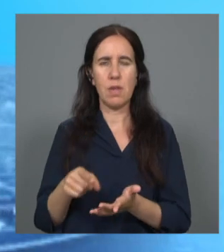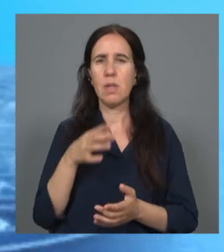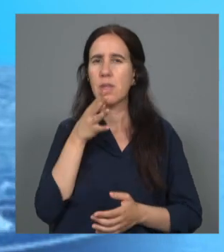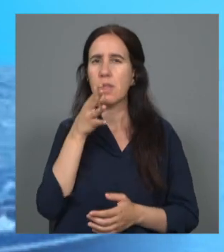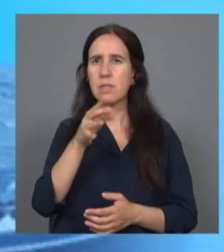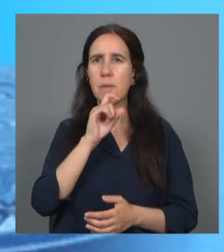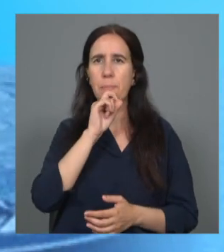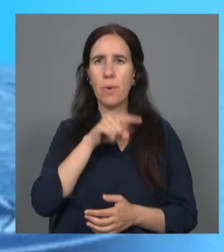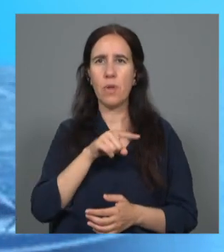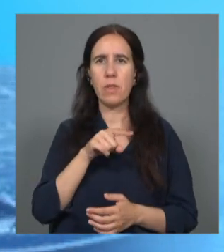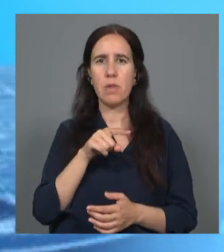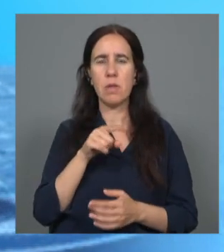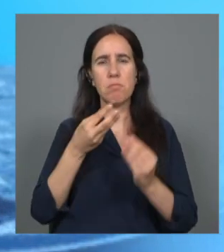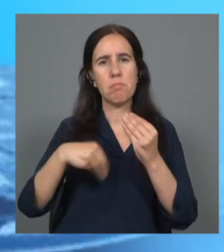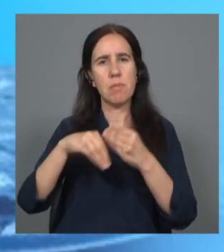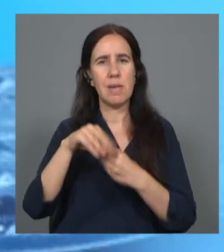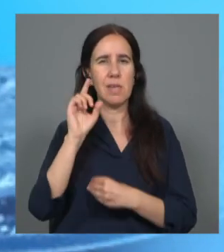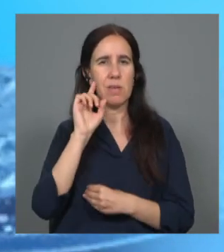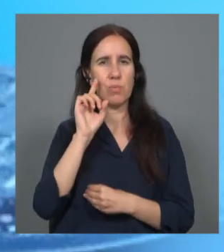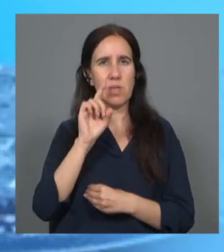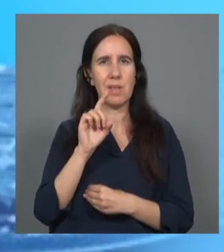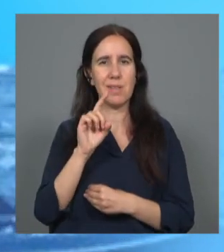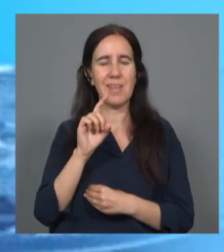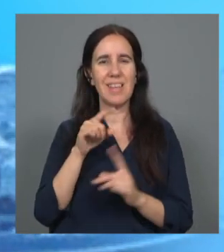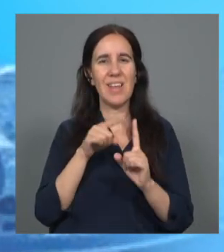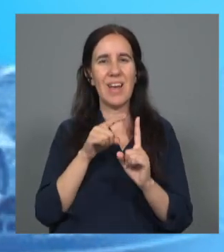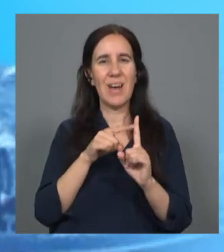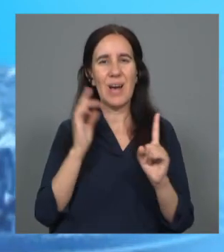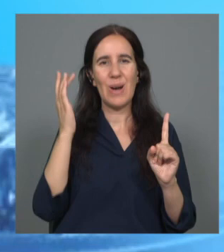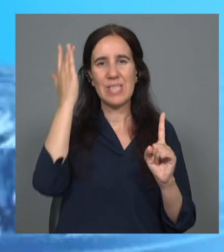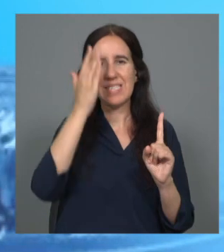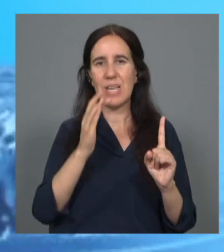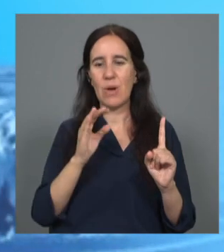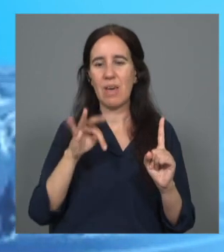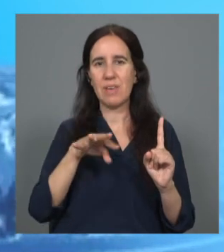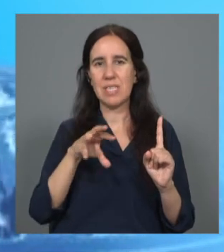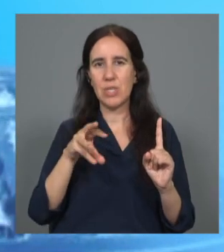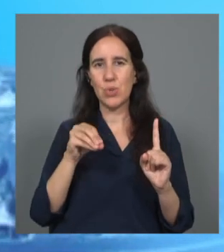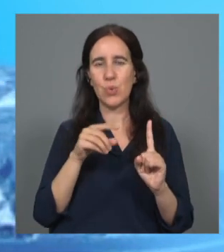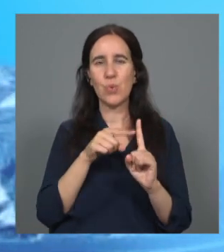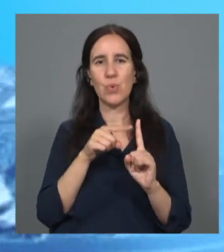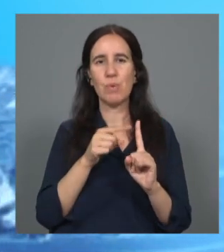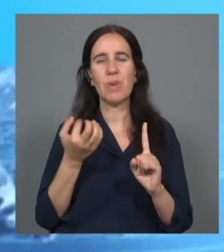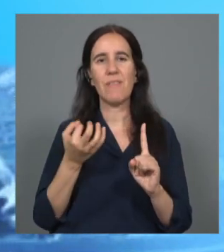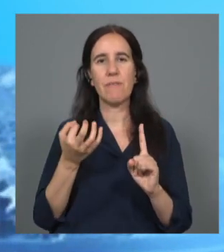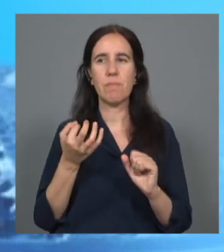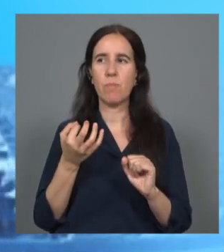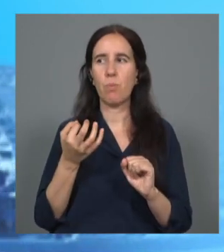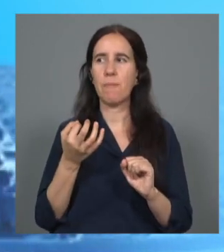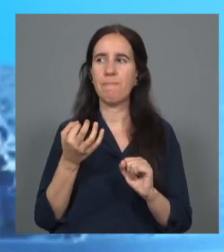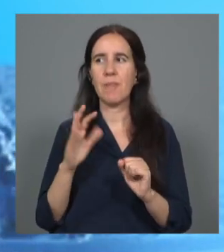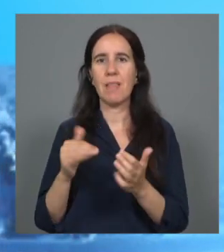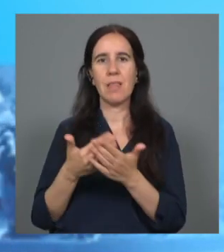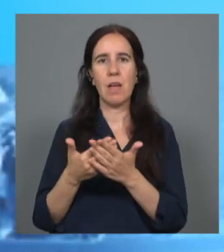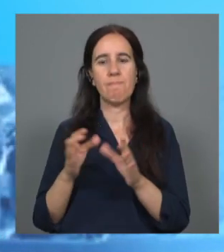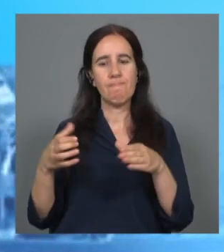um complemento importante ao próprio São Francisco, no sentido de dotar realmente os franciscanos